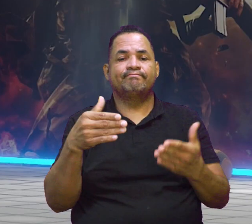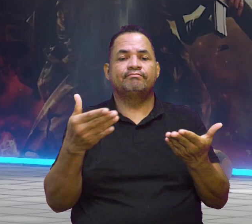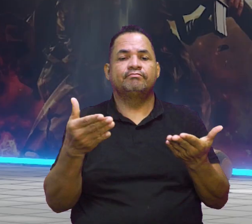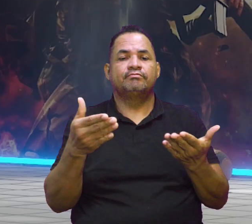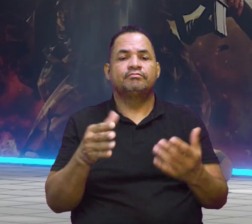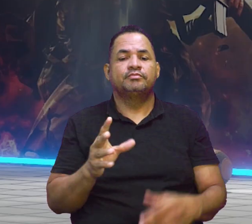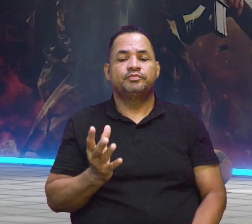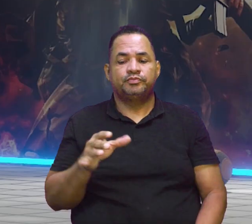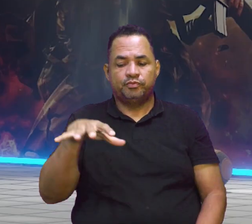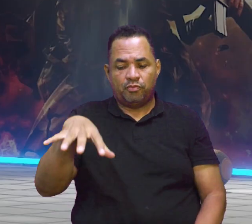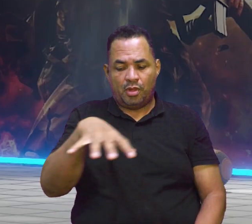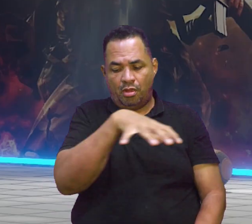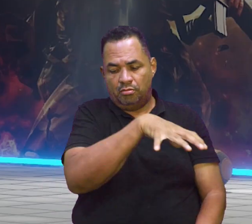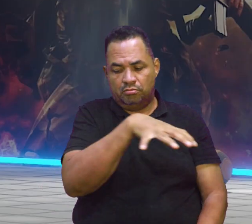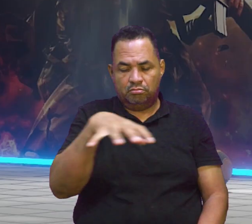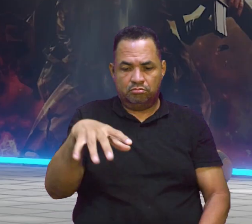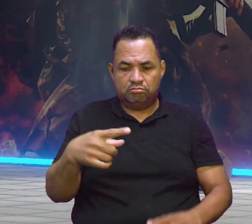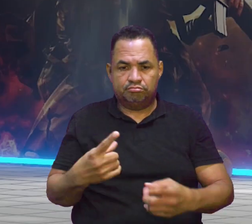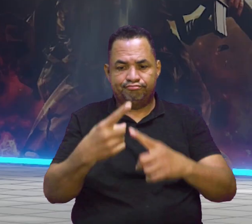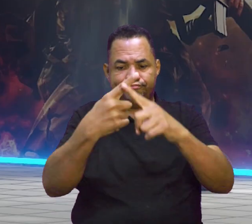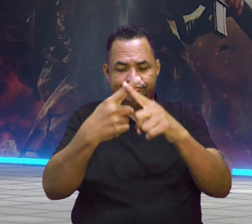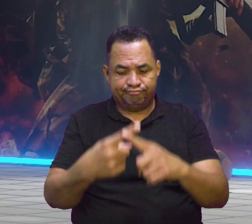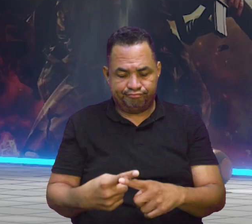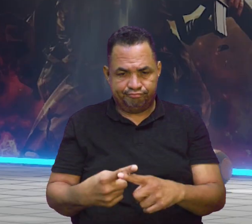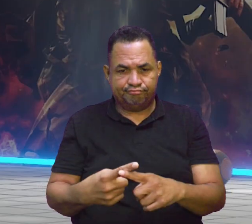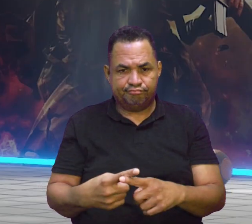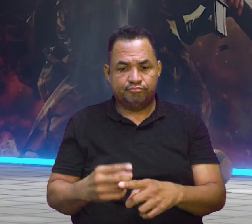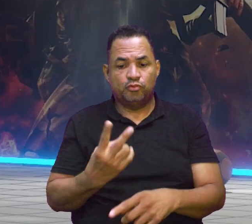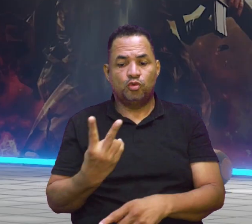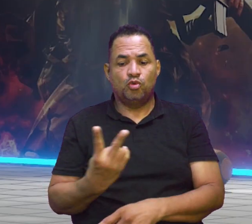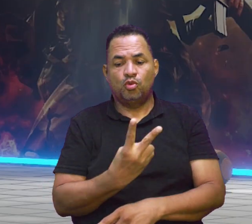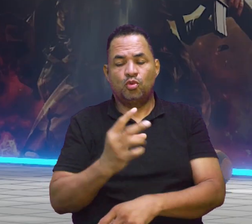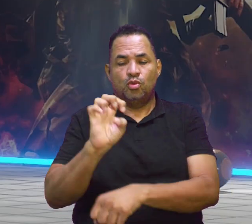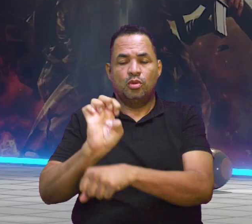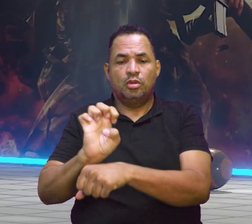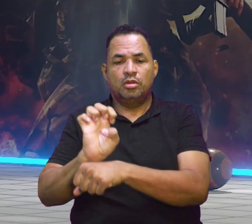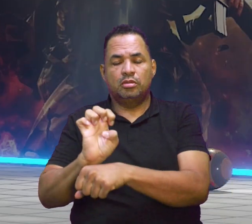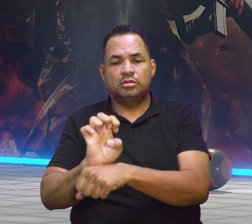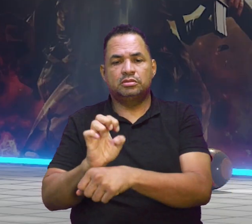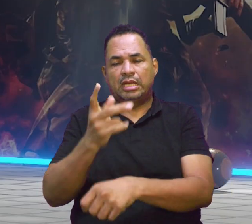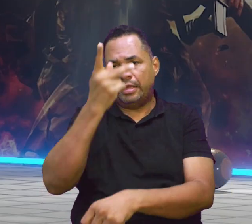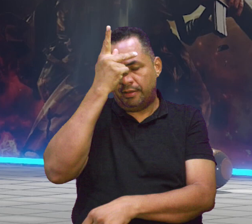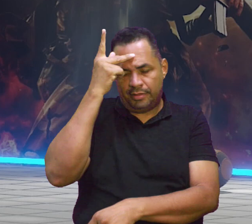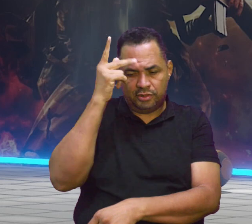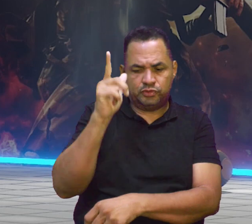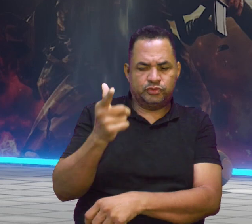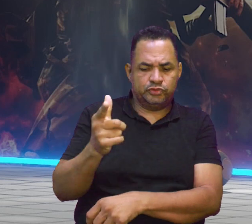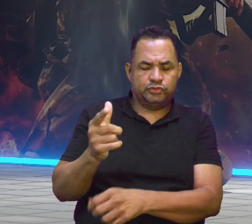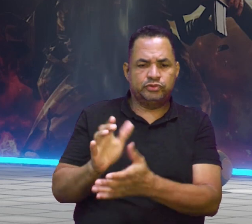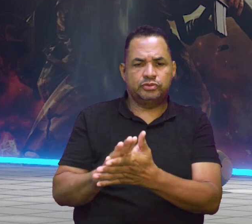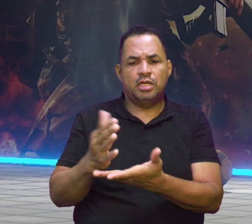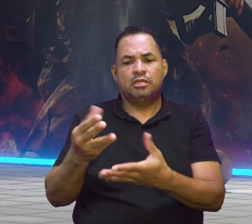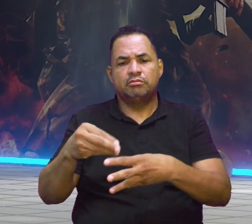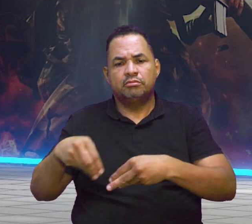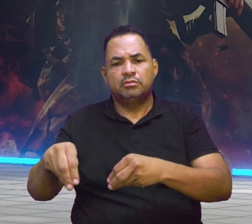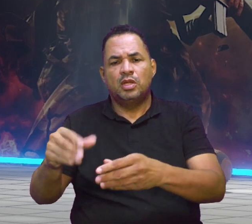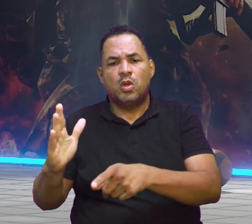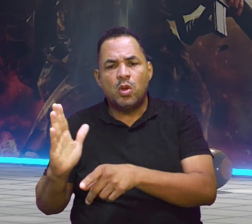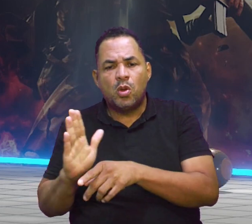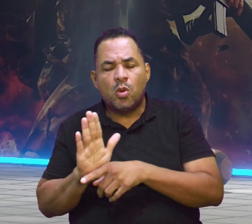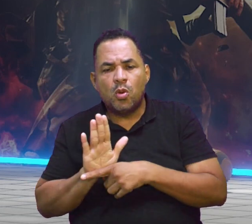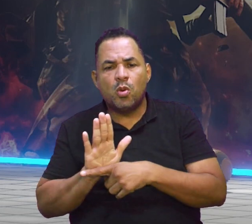terra estava sendo disputada, várias pessoas sem terra, sem ter onde morar, vão começar